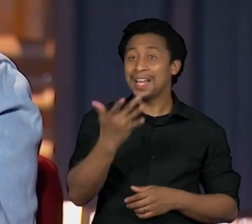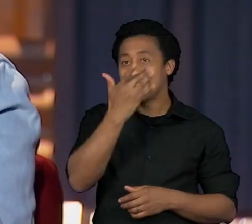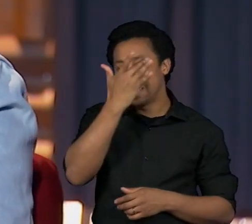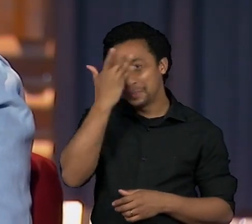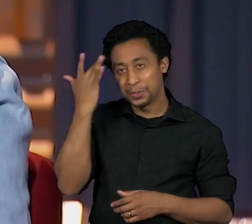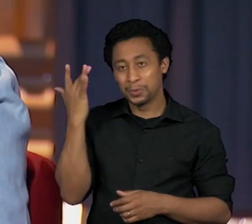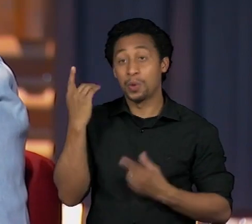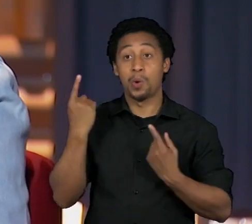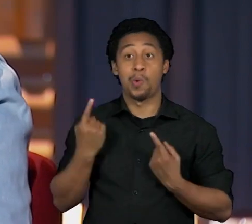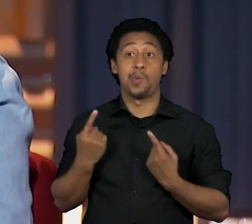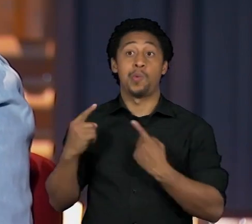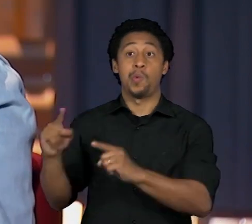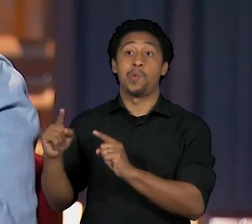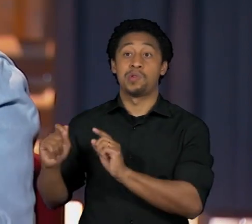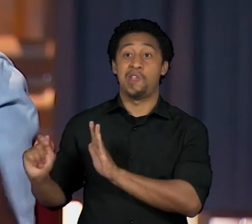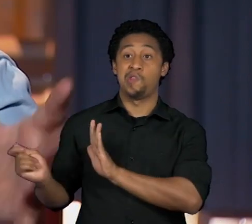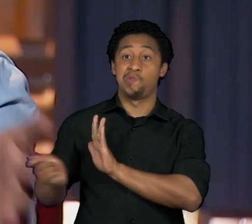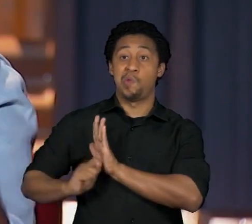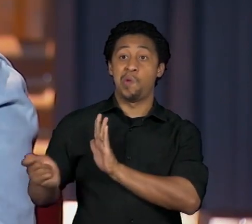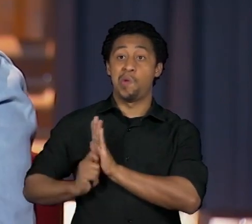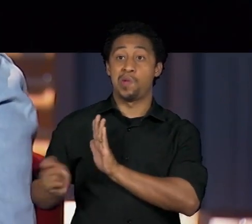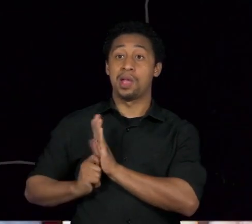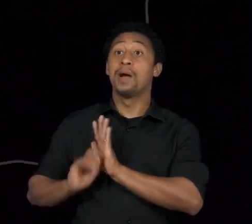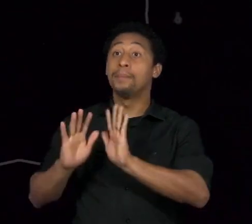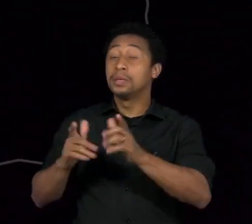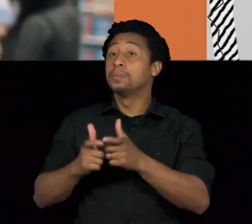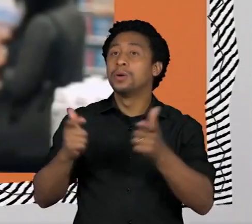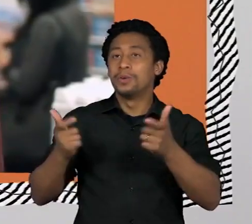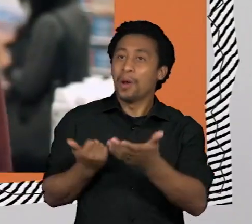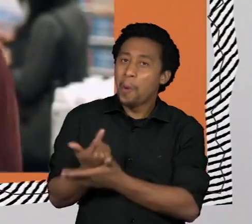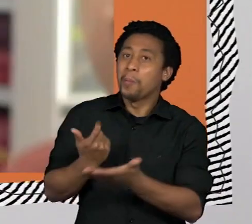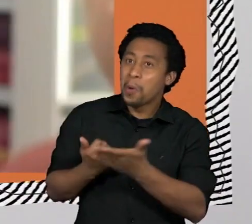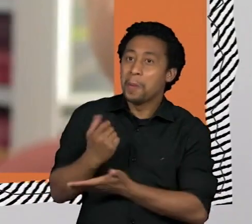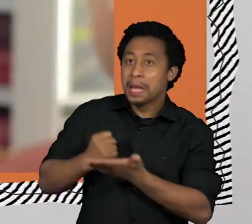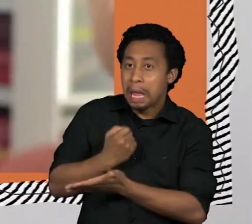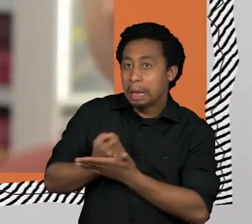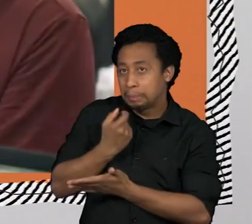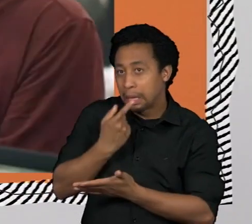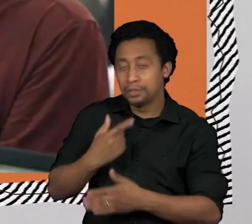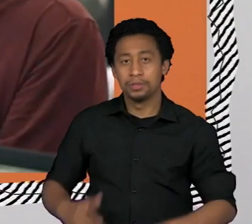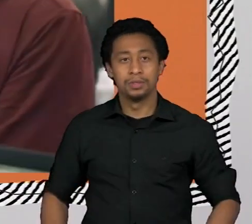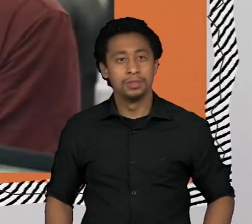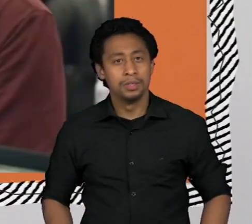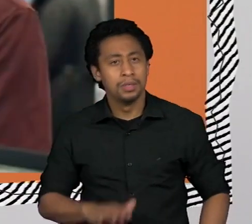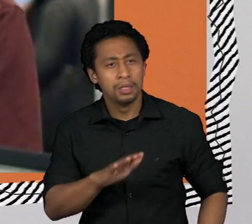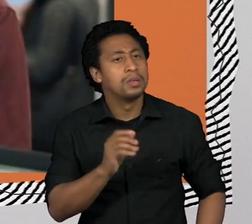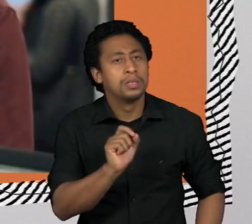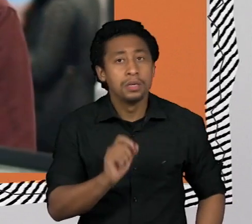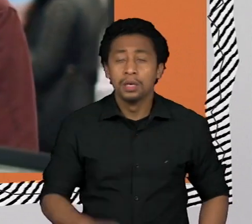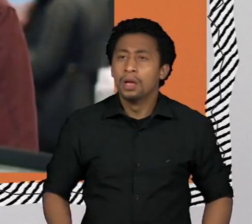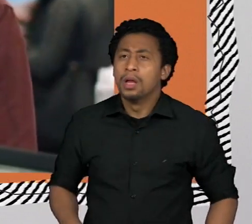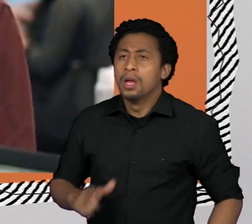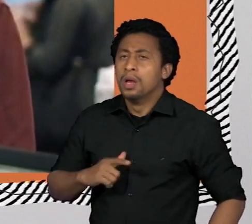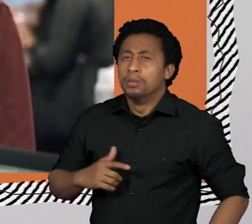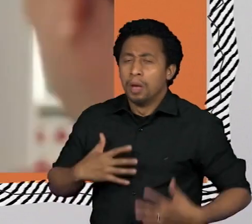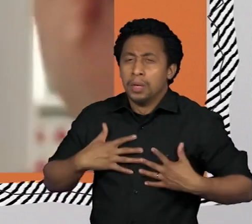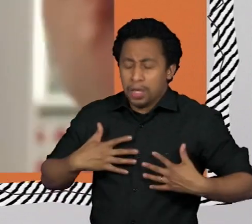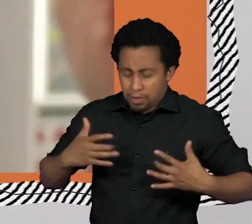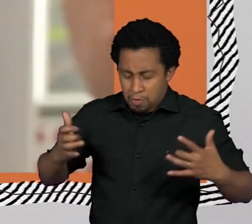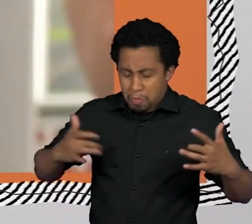que são contra as drogas são as que não saem das drogarias. Opa! Opa! O que, que o senhor tem para diabo no